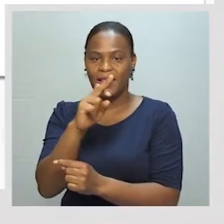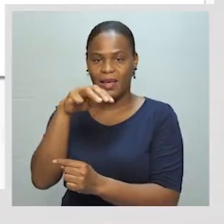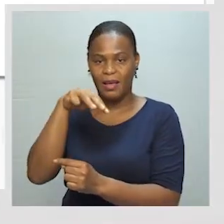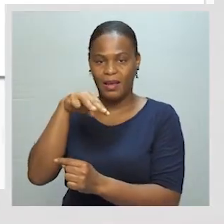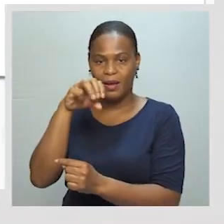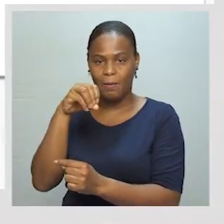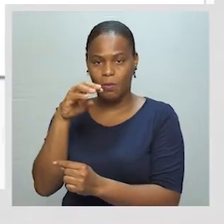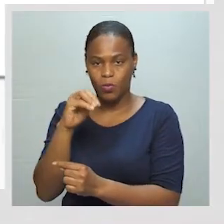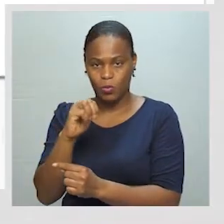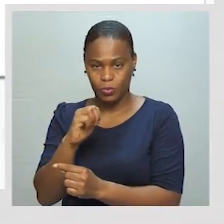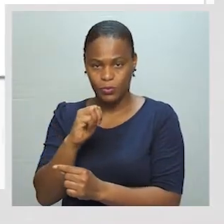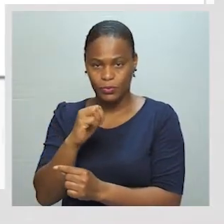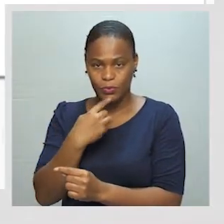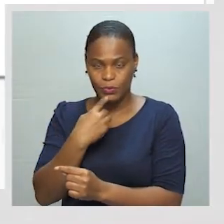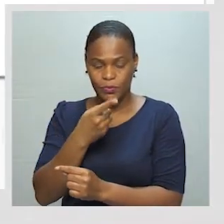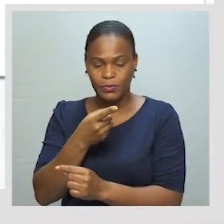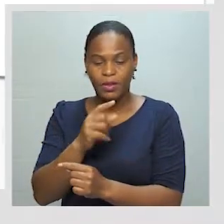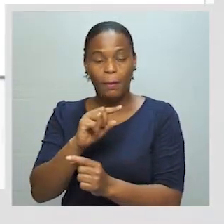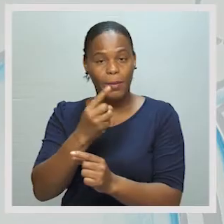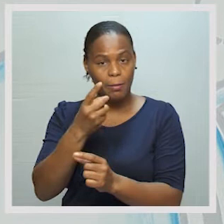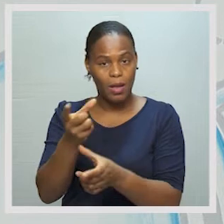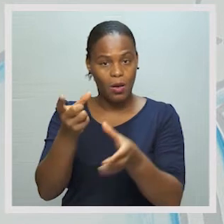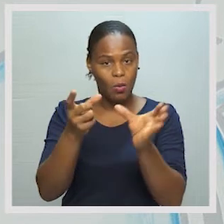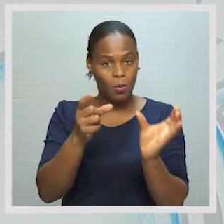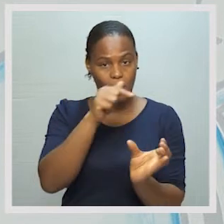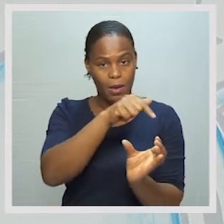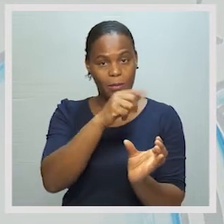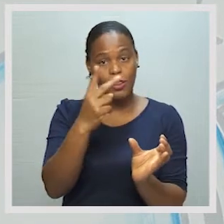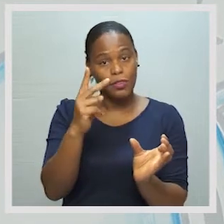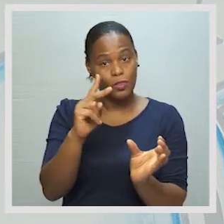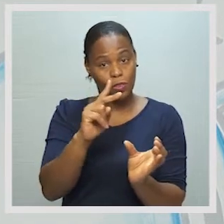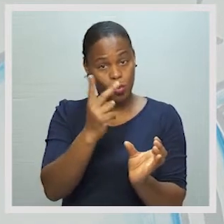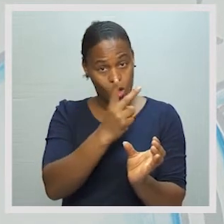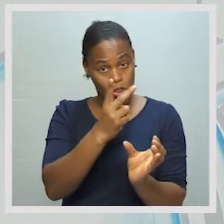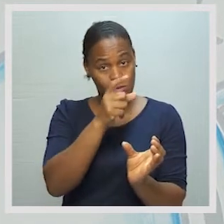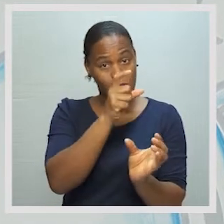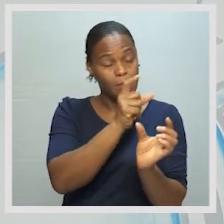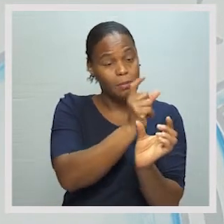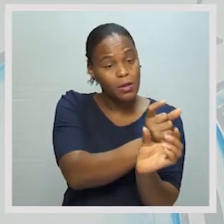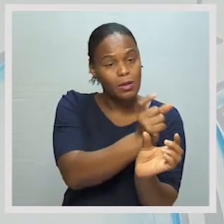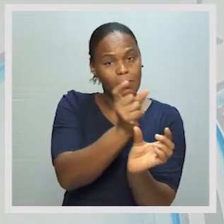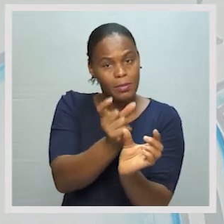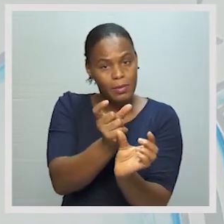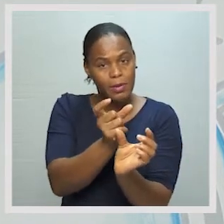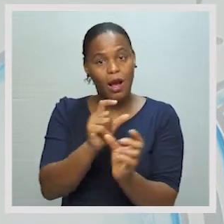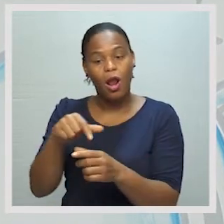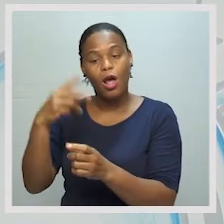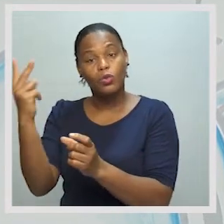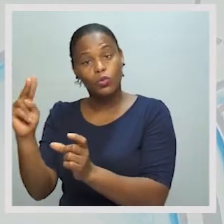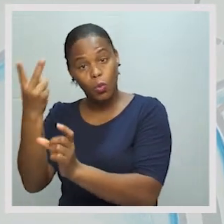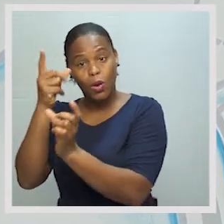primeiro membro, temos 2 termos. E no segundo membro, nós temos